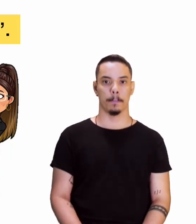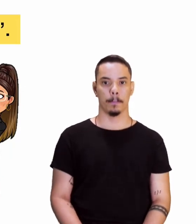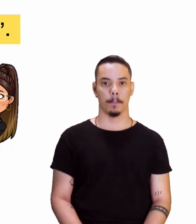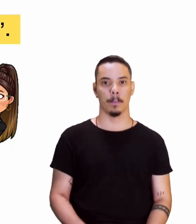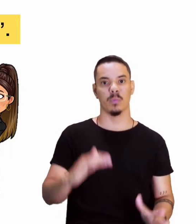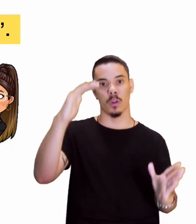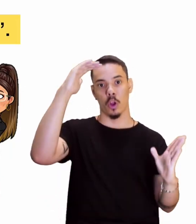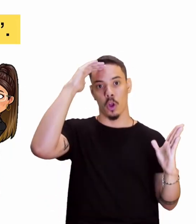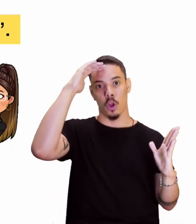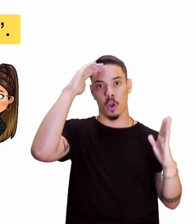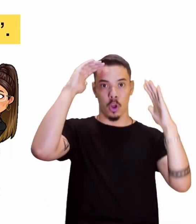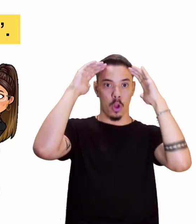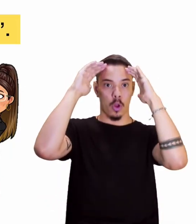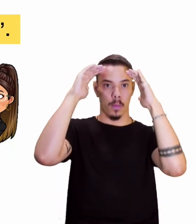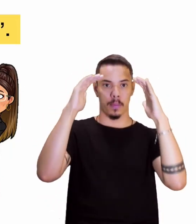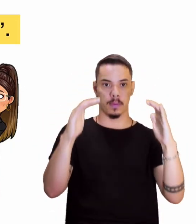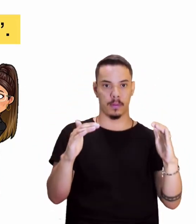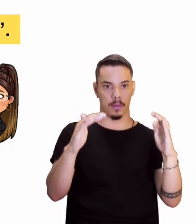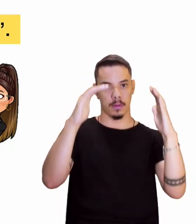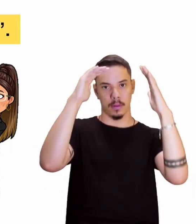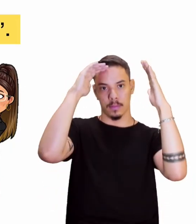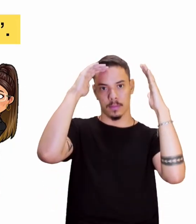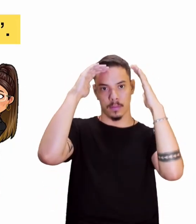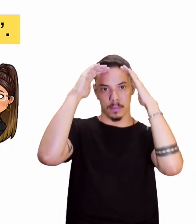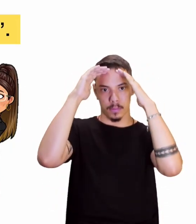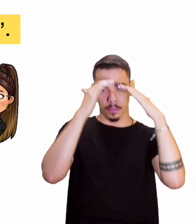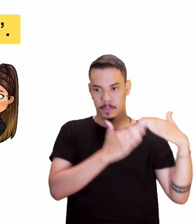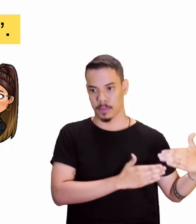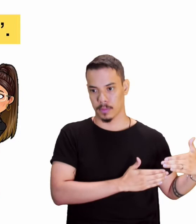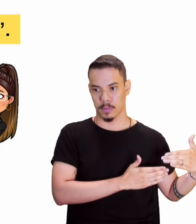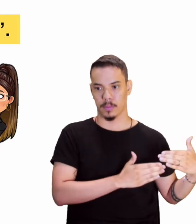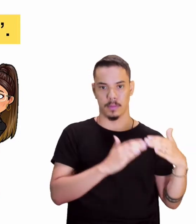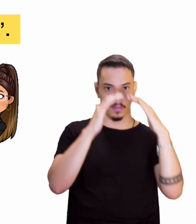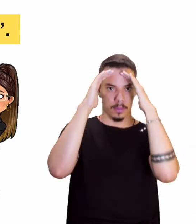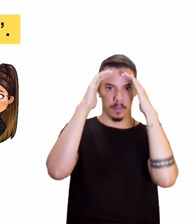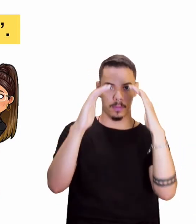Obedecer e desobedecer. Preste atenção aqui, ó.